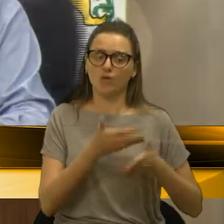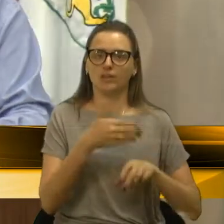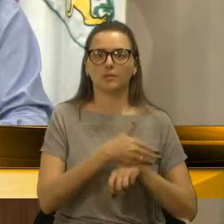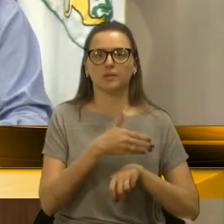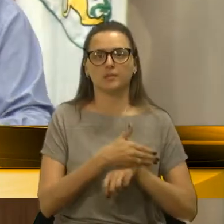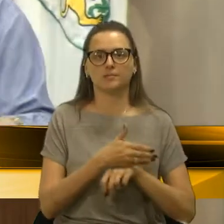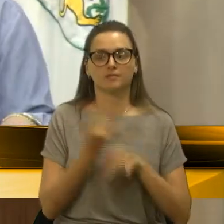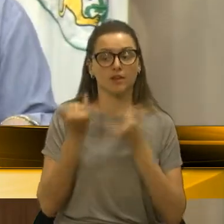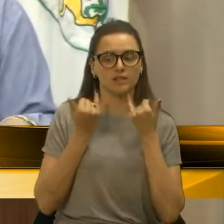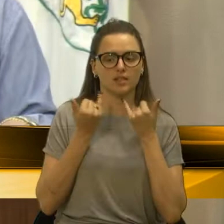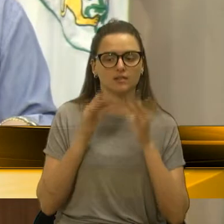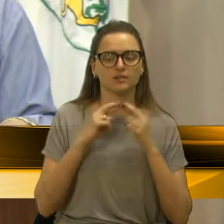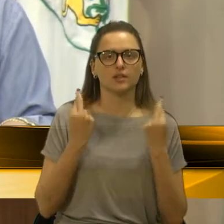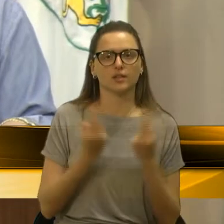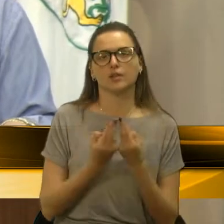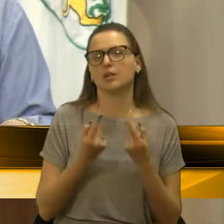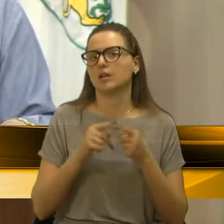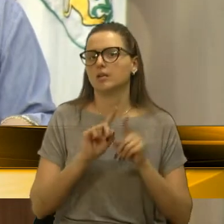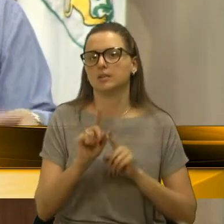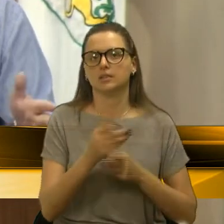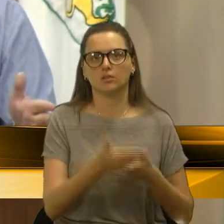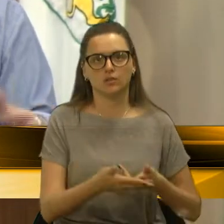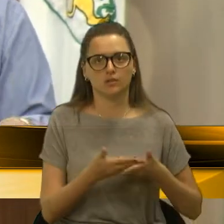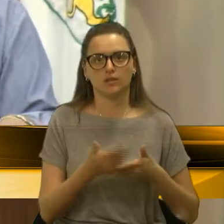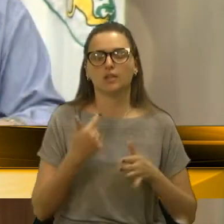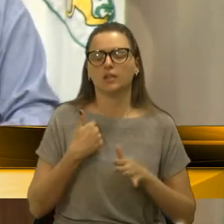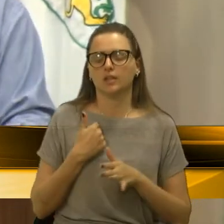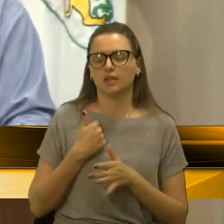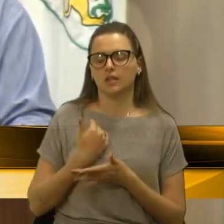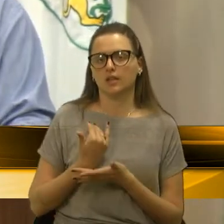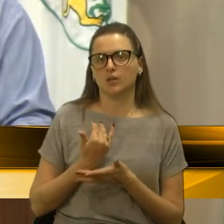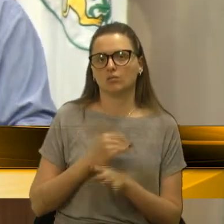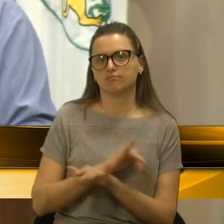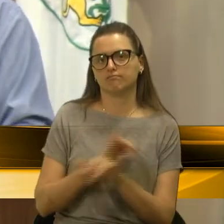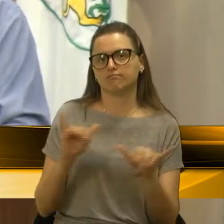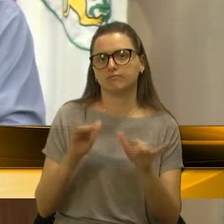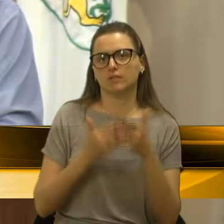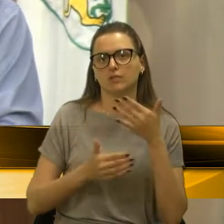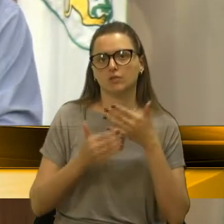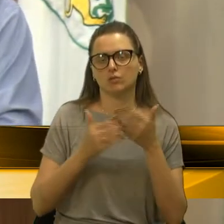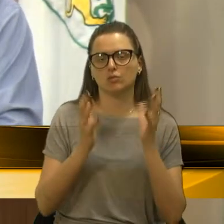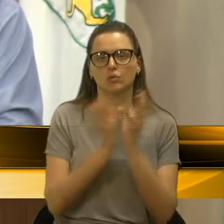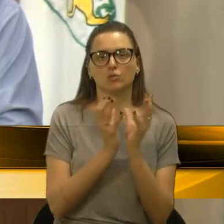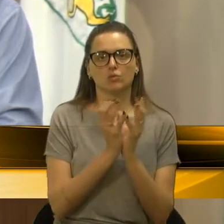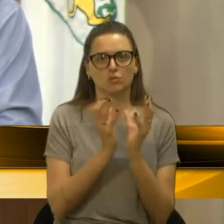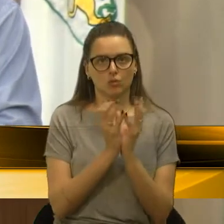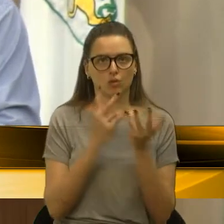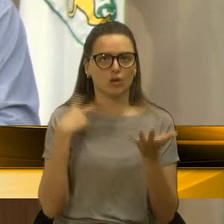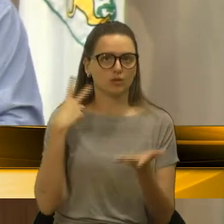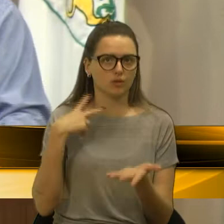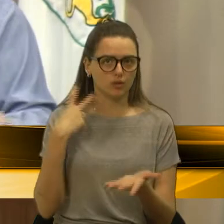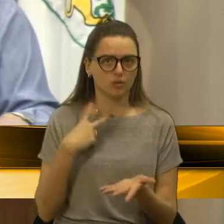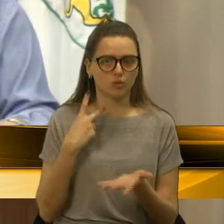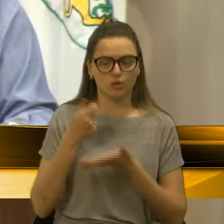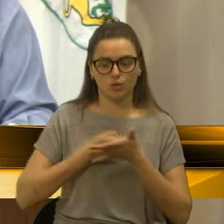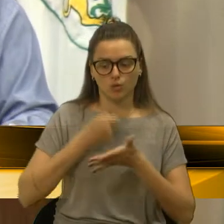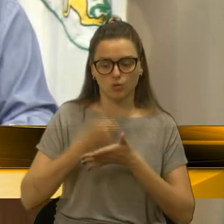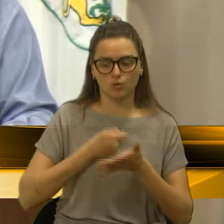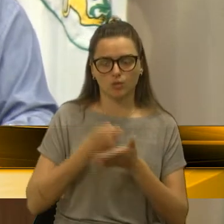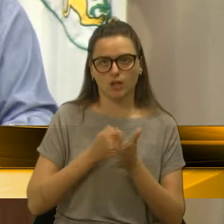da reunião e divido isso, então, especialmente com os colegas que comigo ombrearam, né,